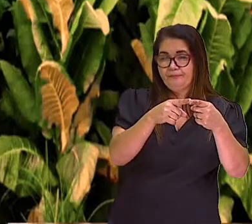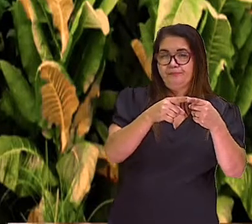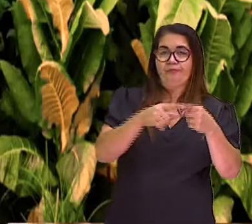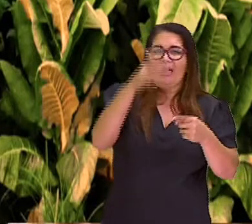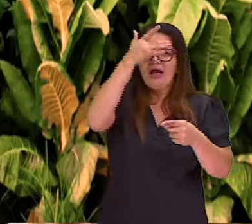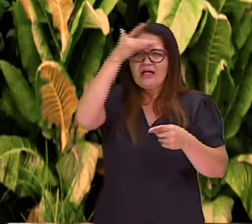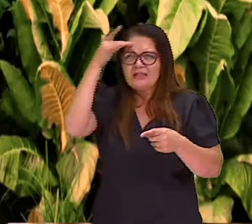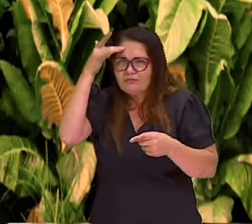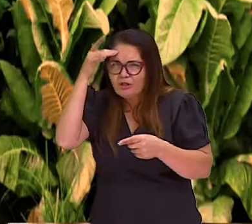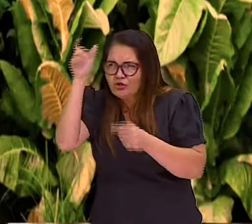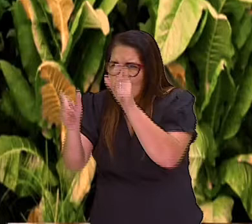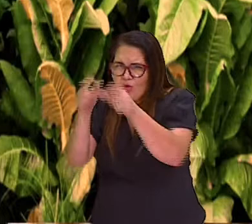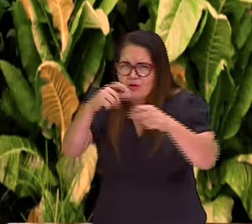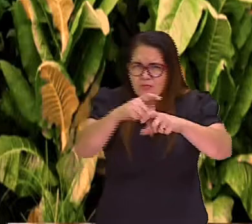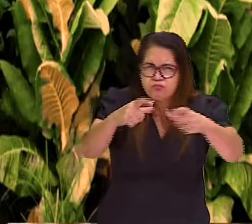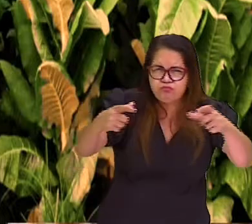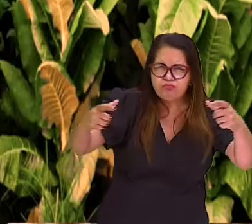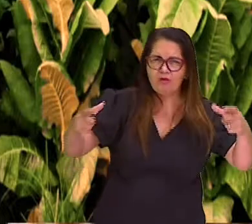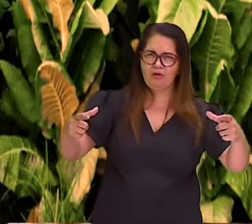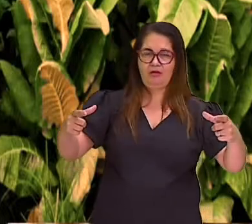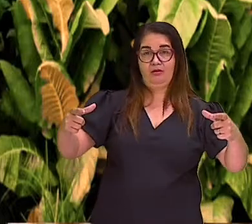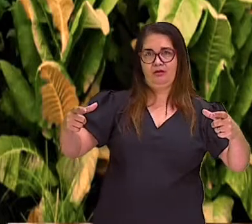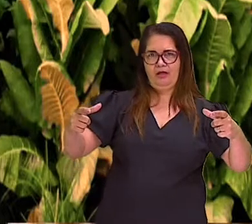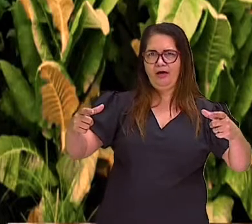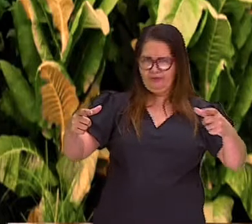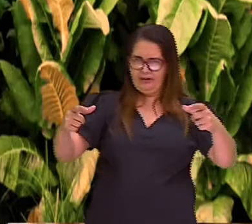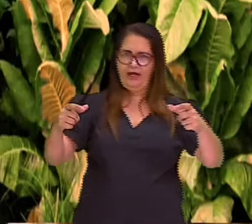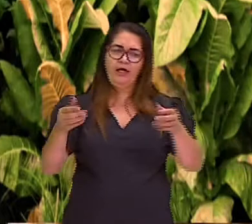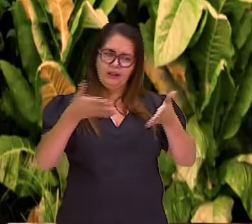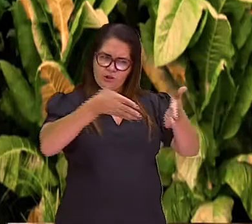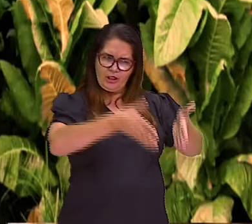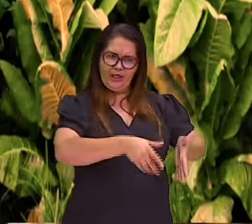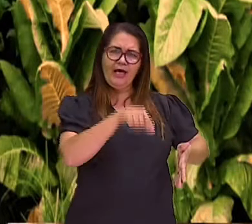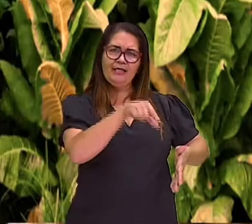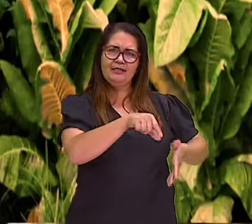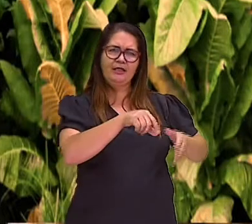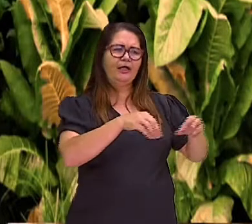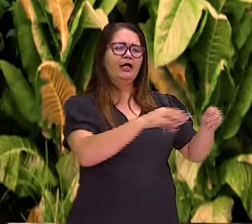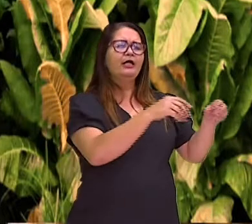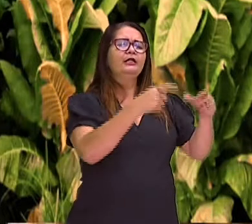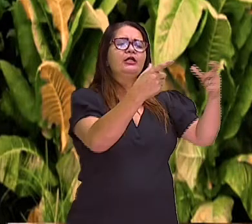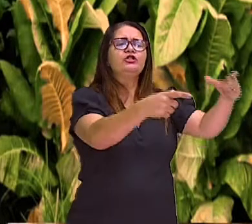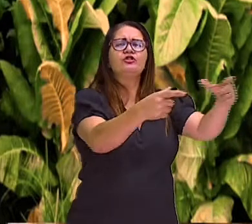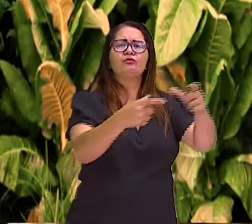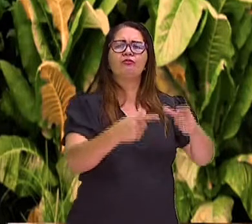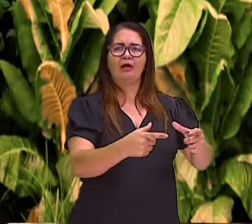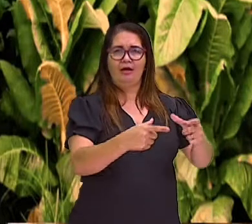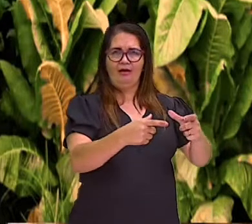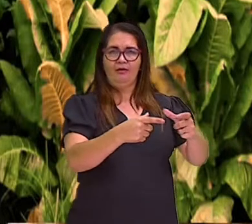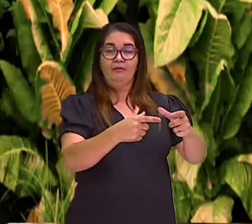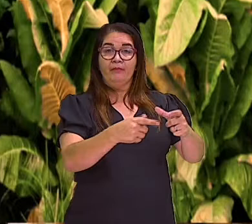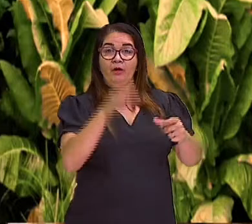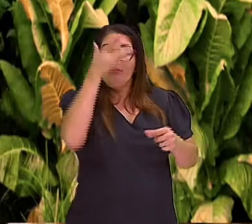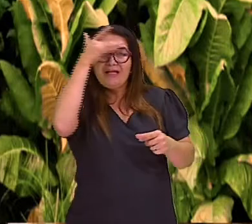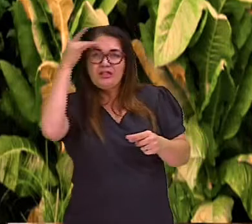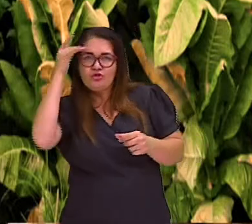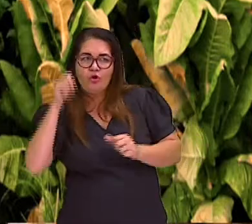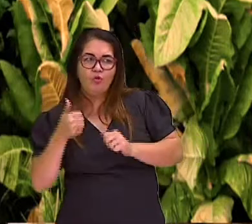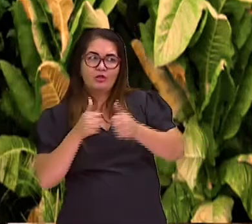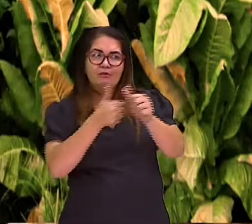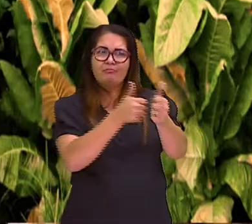foram para aquela direção eram refugiados. Nesse período, a Igreja Católica passou